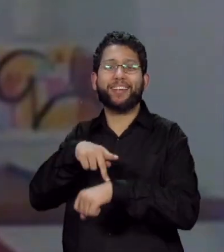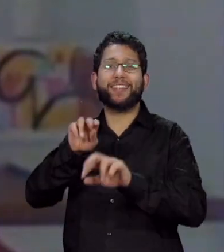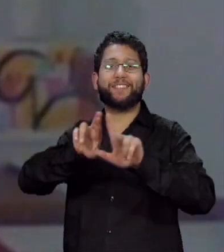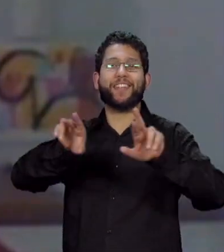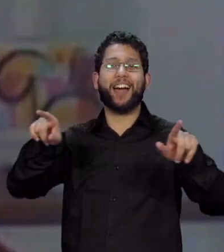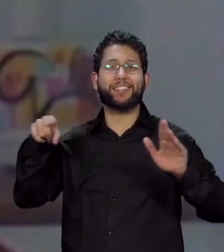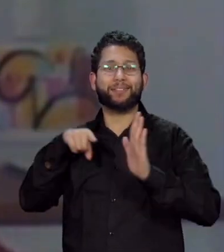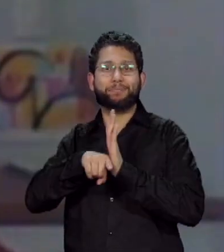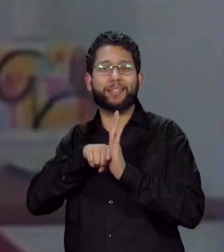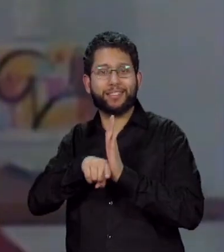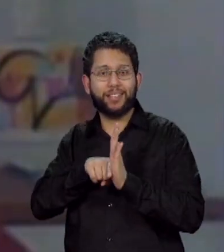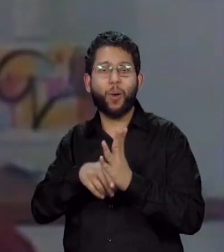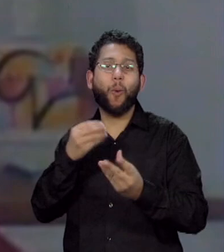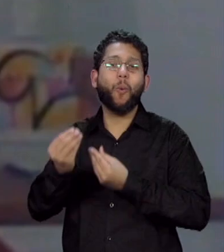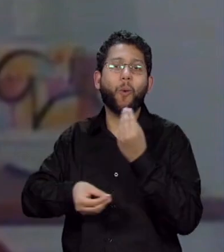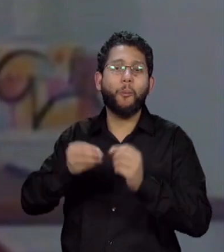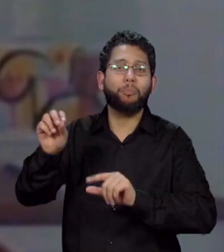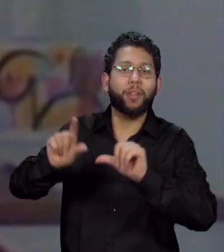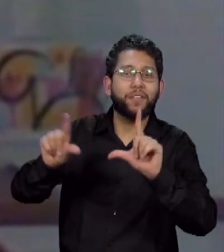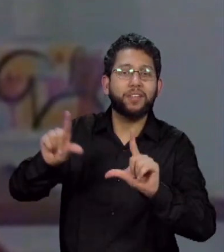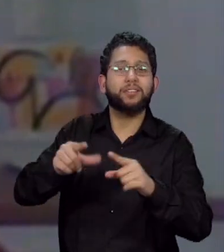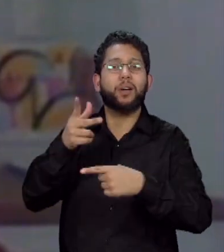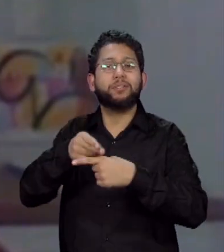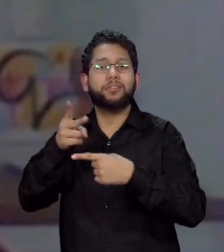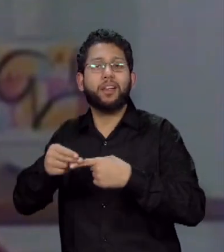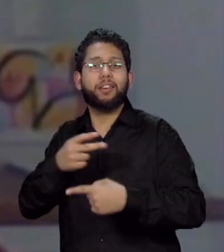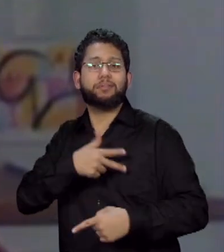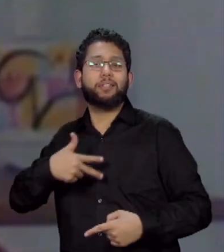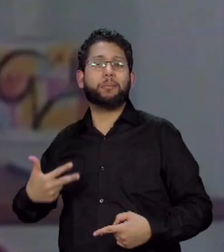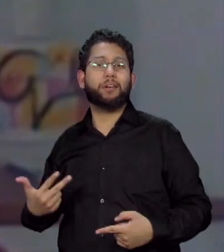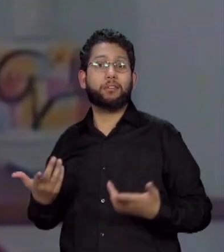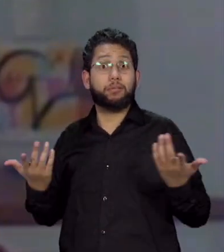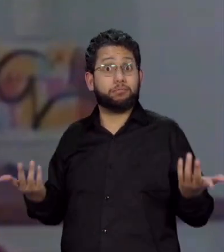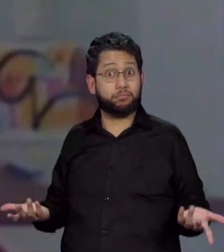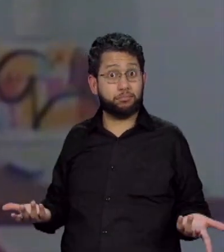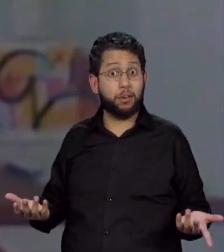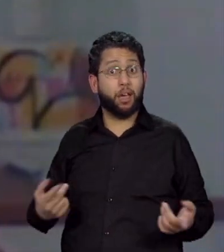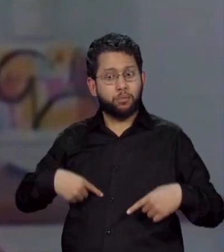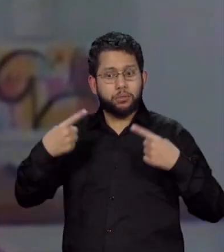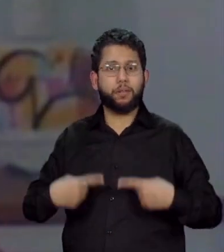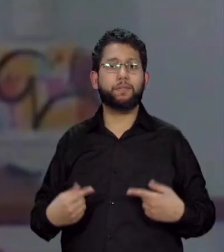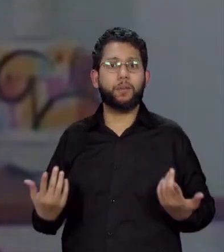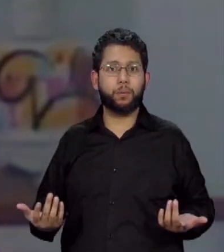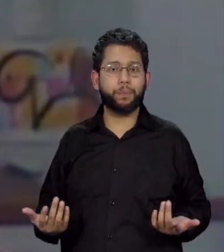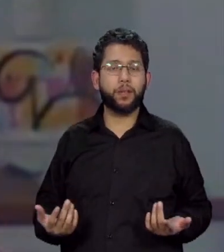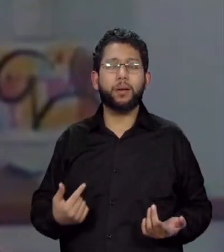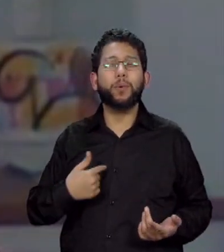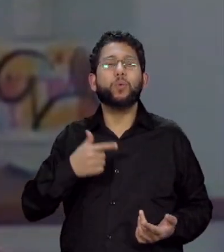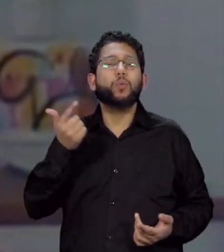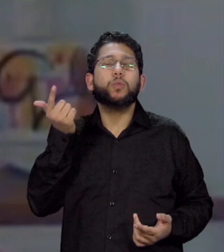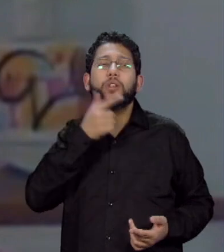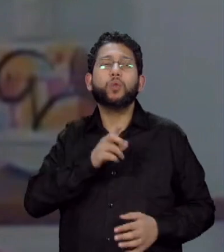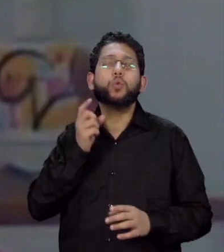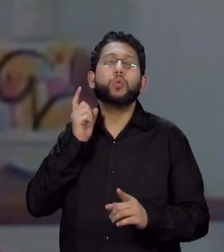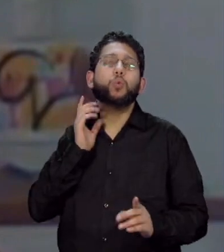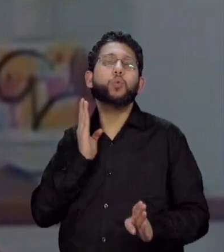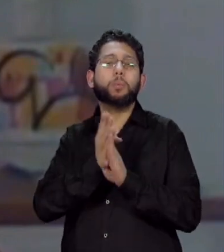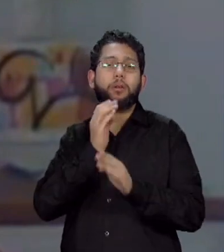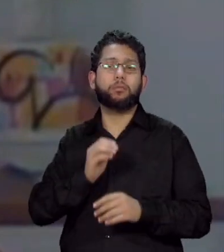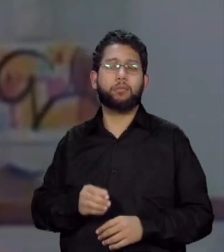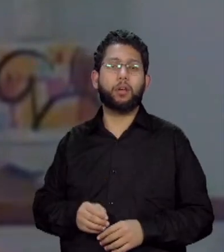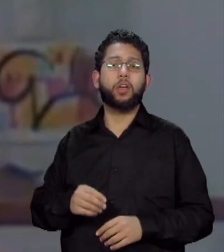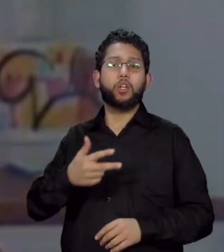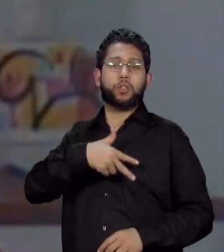Então, foi um desafio grande para a gente, primeiro, né, identificar quem são os compradores dessas